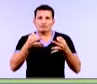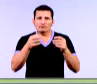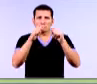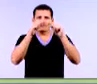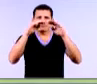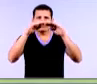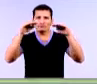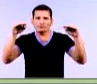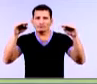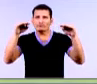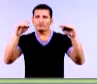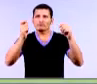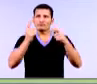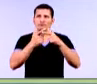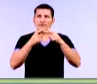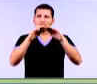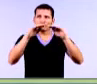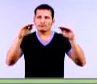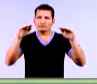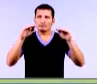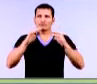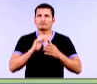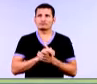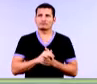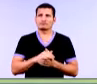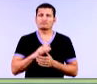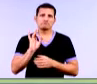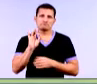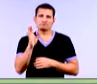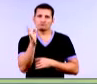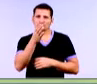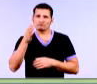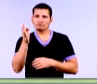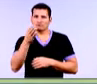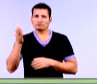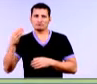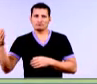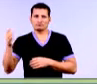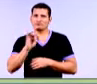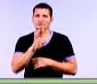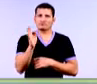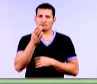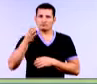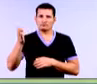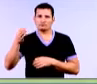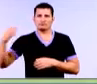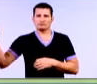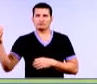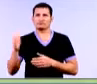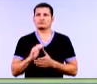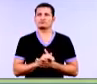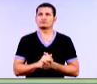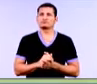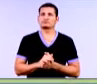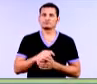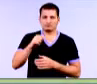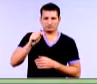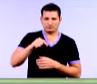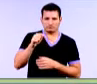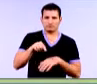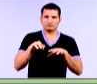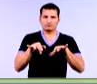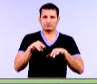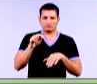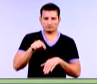nessa parte aqui final? Eu simplesmente dei espaço, tá, gente? Espaço com teclado mesmo, normal.